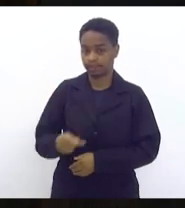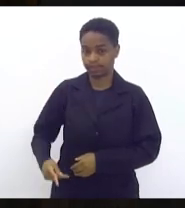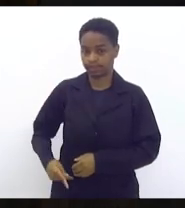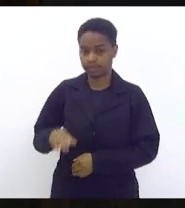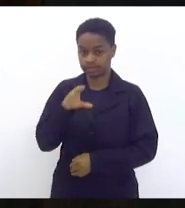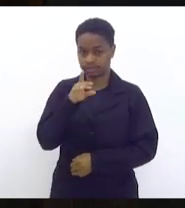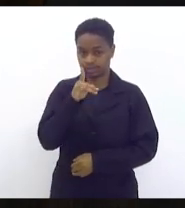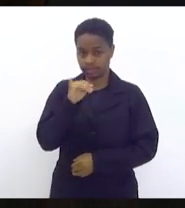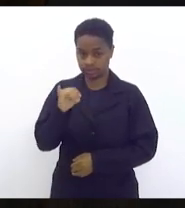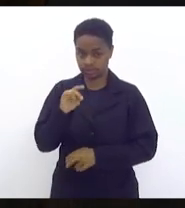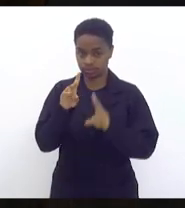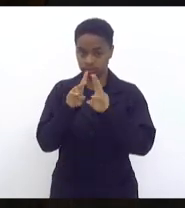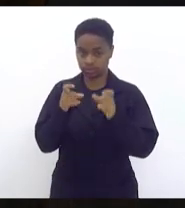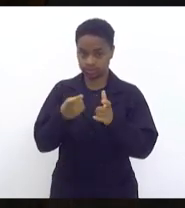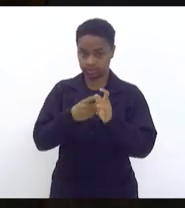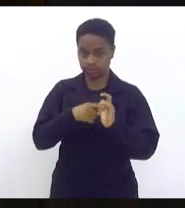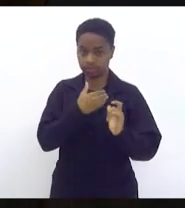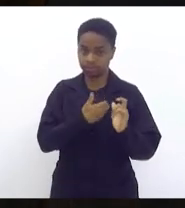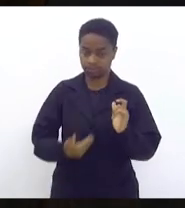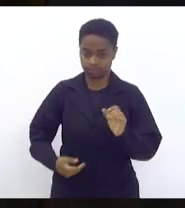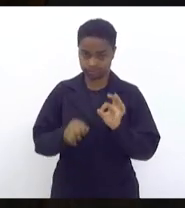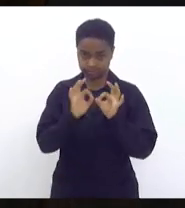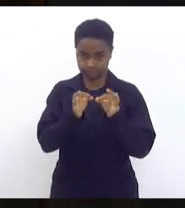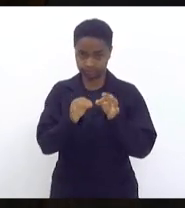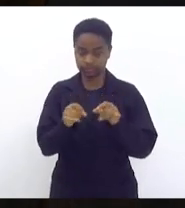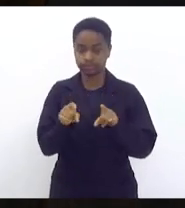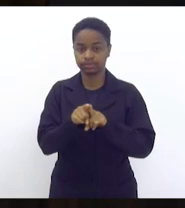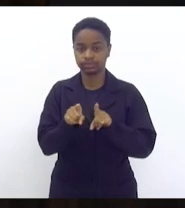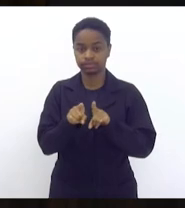dívida pública. E nós